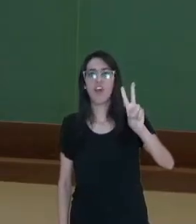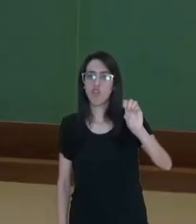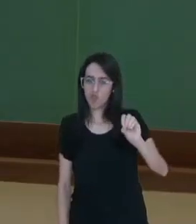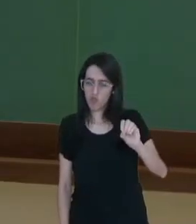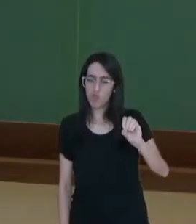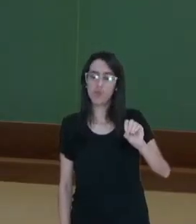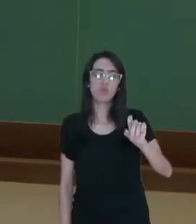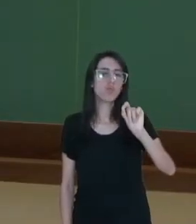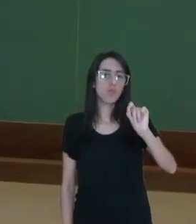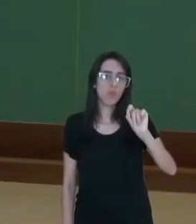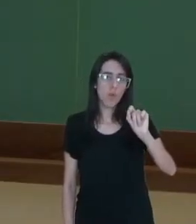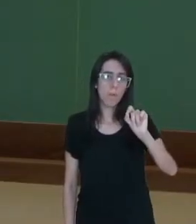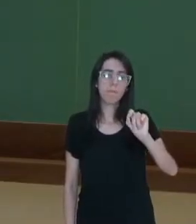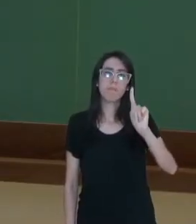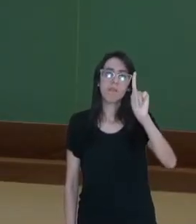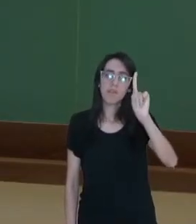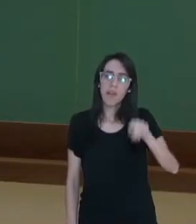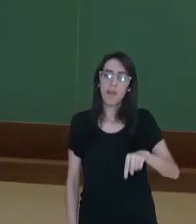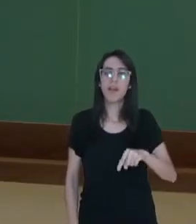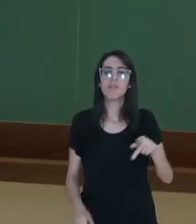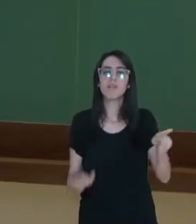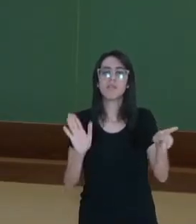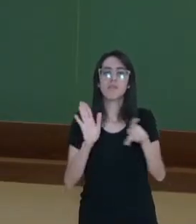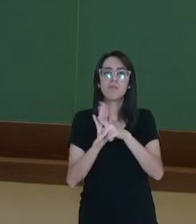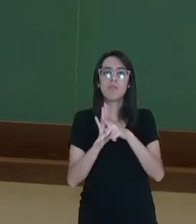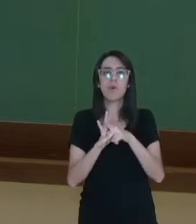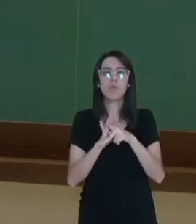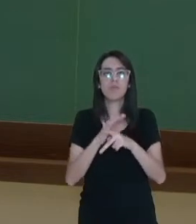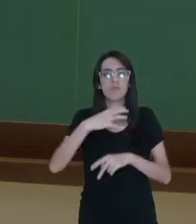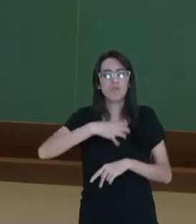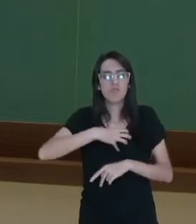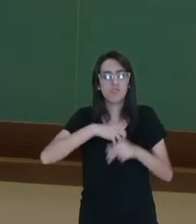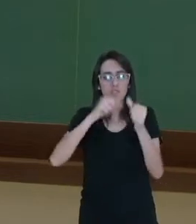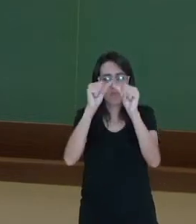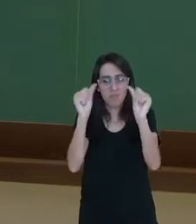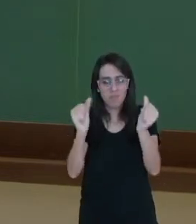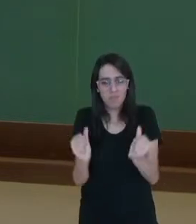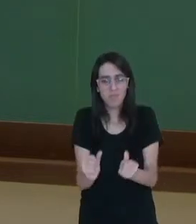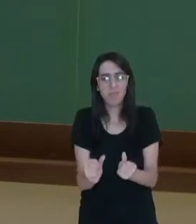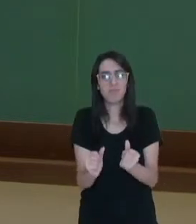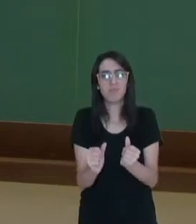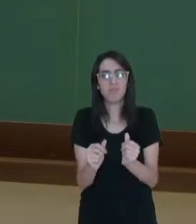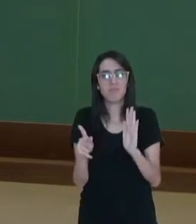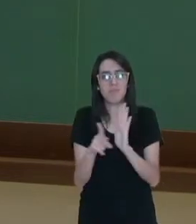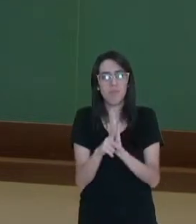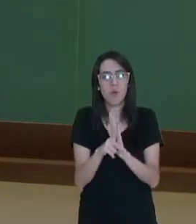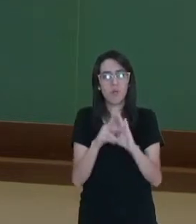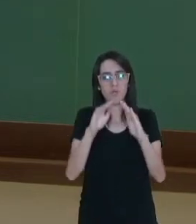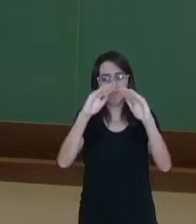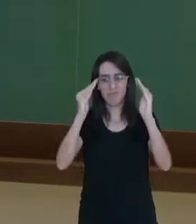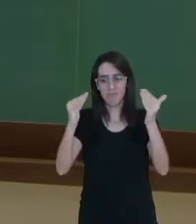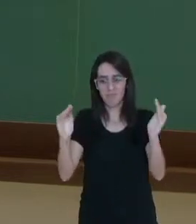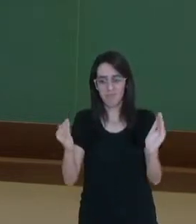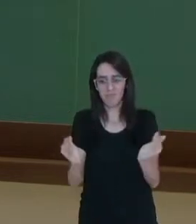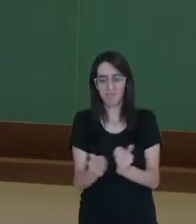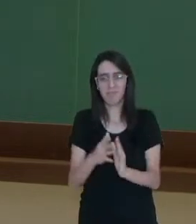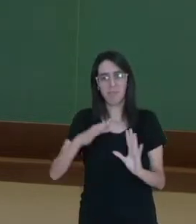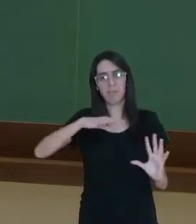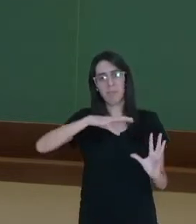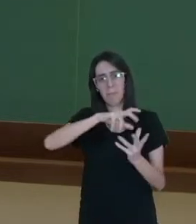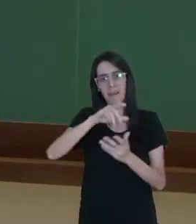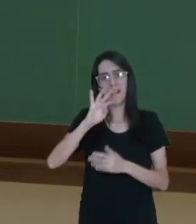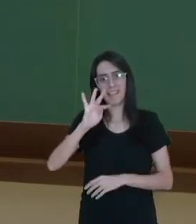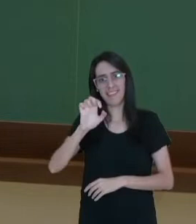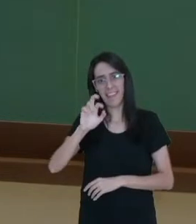relevo corresponde justamente à fisionomia, ao aspecto da superfície do nosso planeta e a